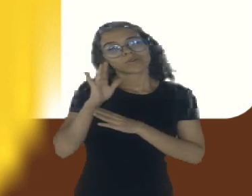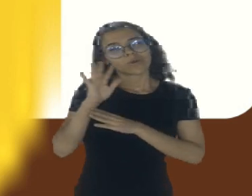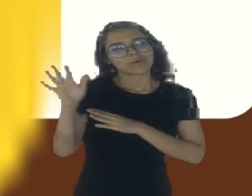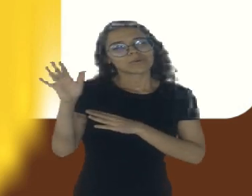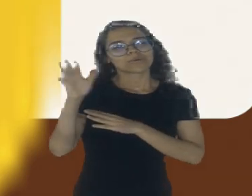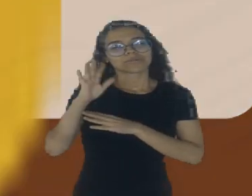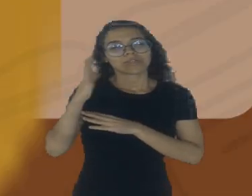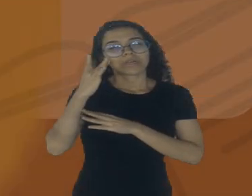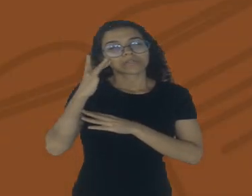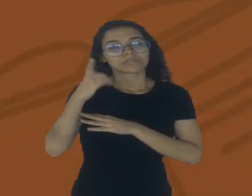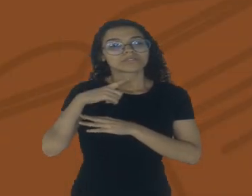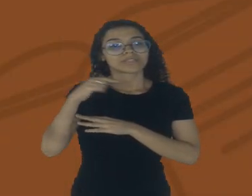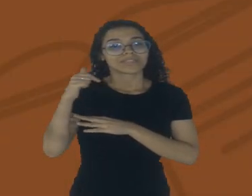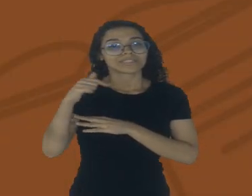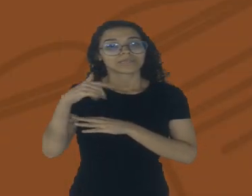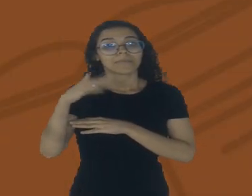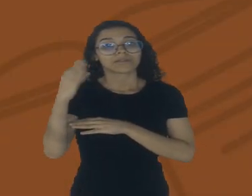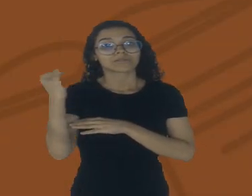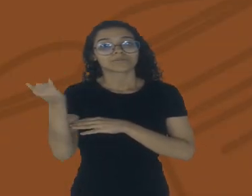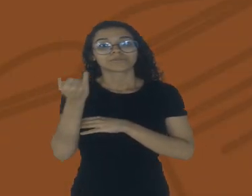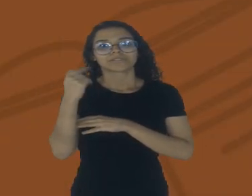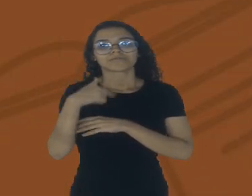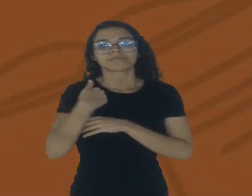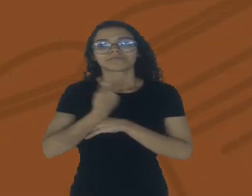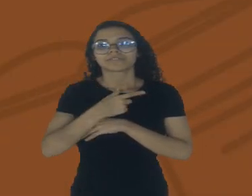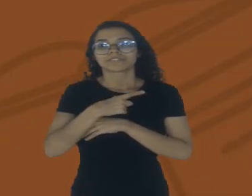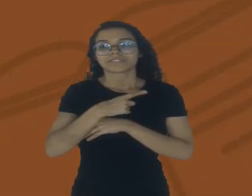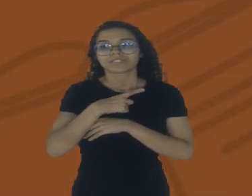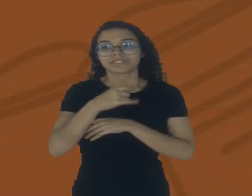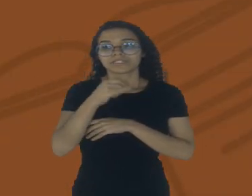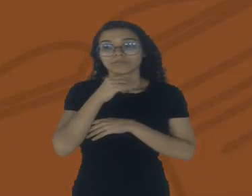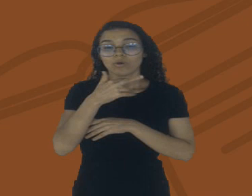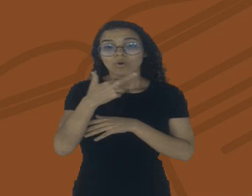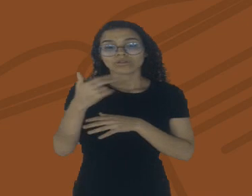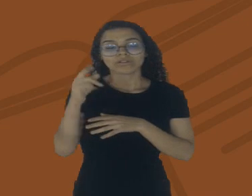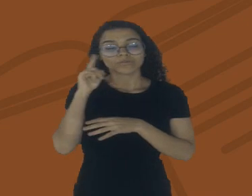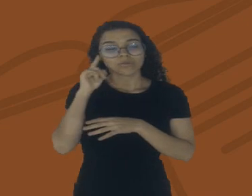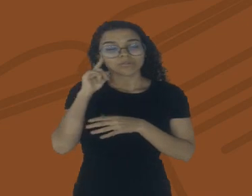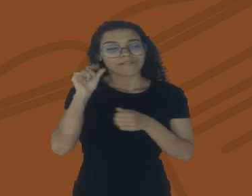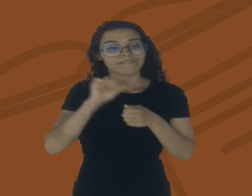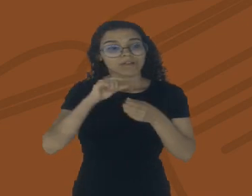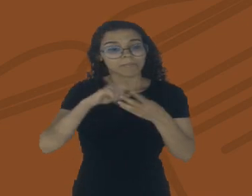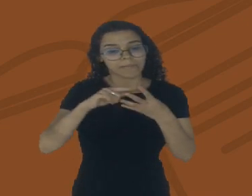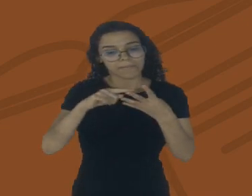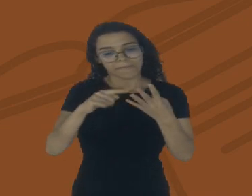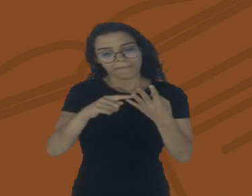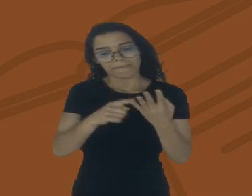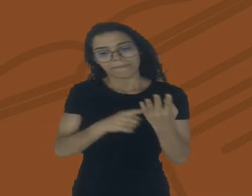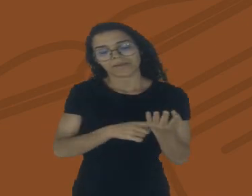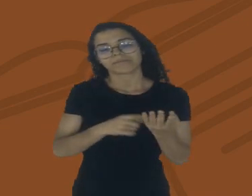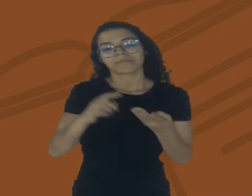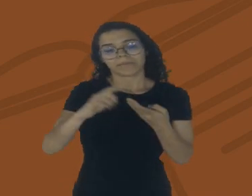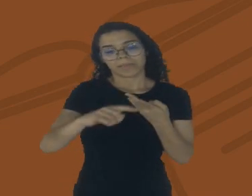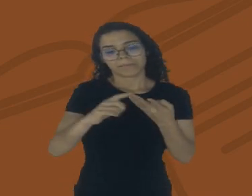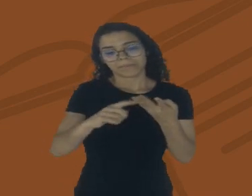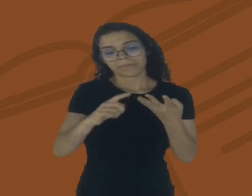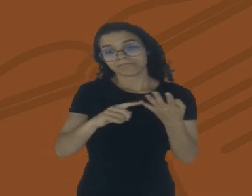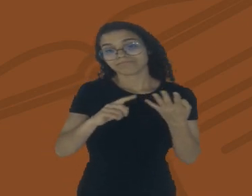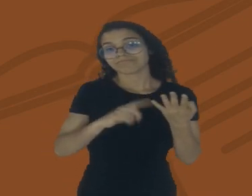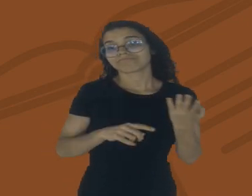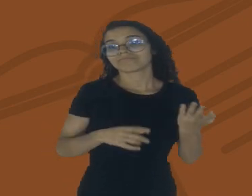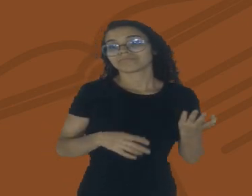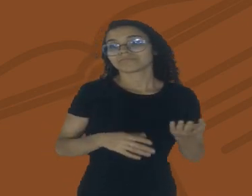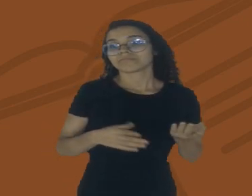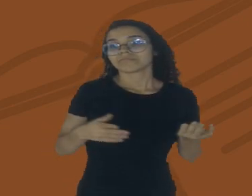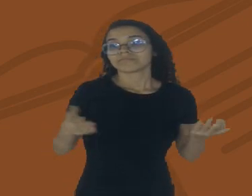mais precioso que a gente tem, né? Diante de tantas demandas que a gente realiza no nosso dia a dia. E aí nós nos